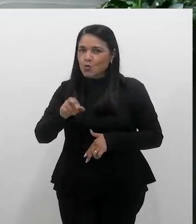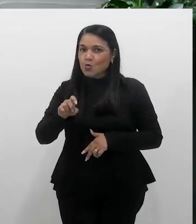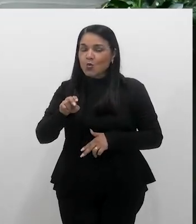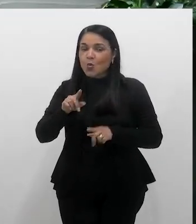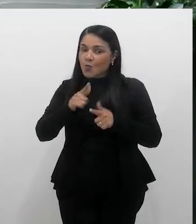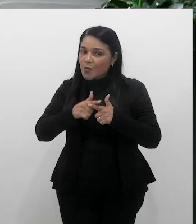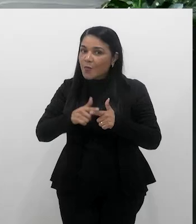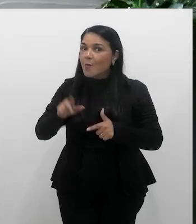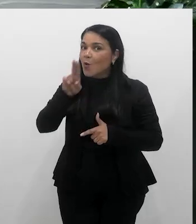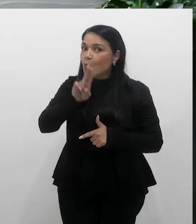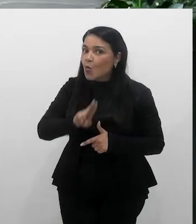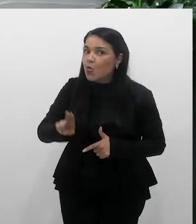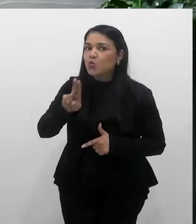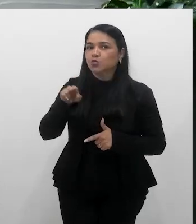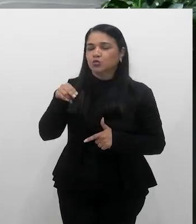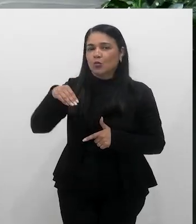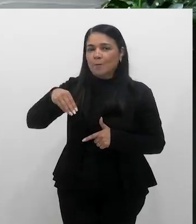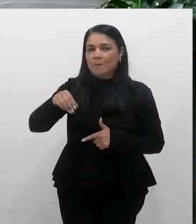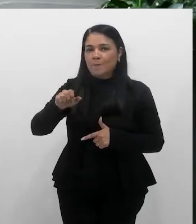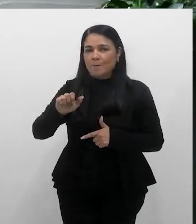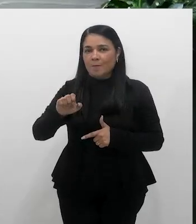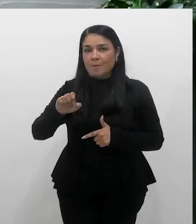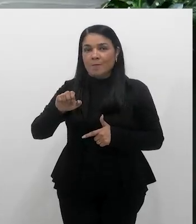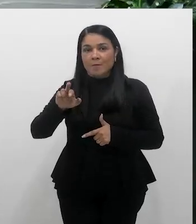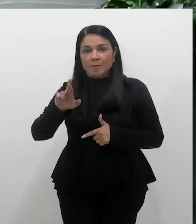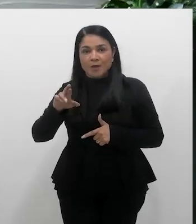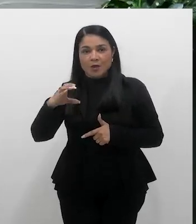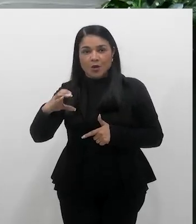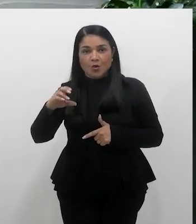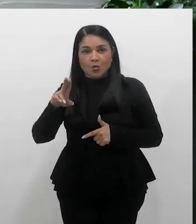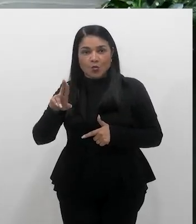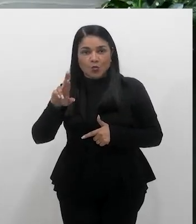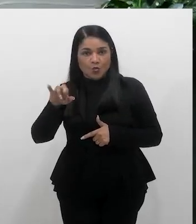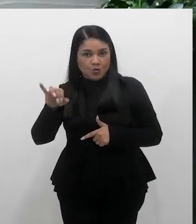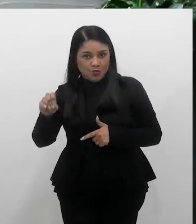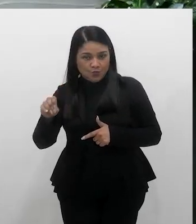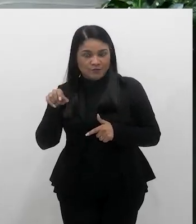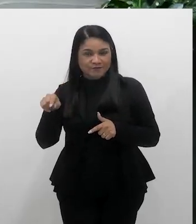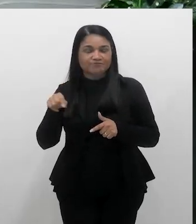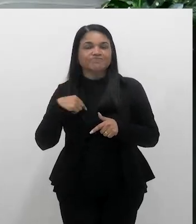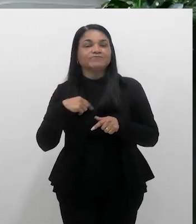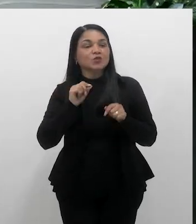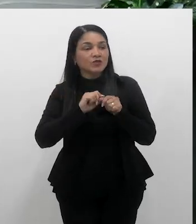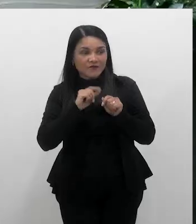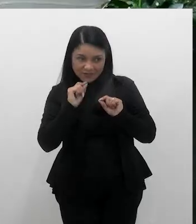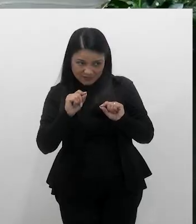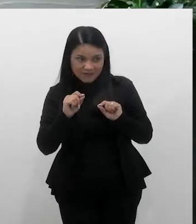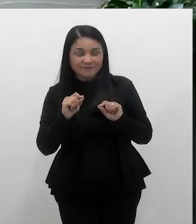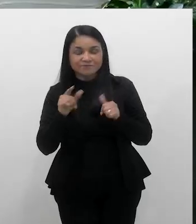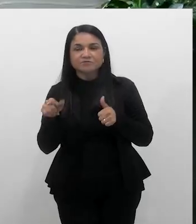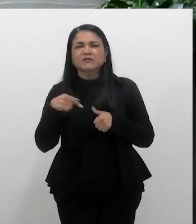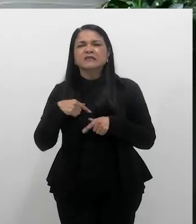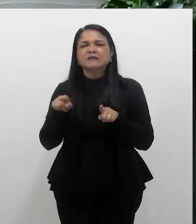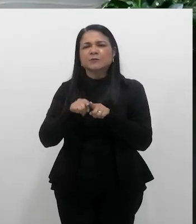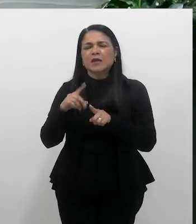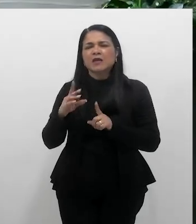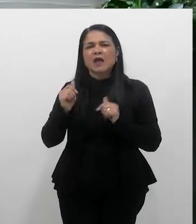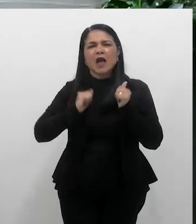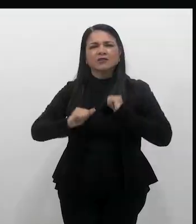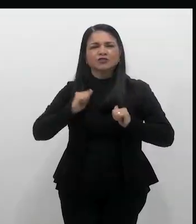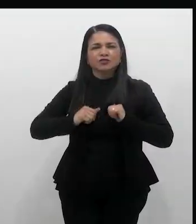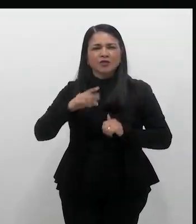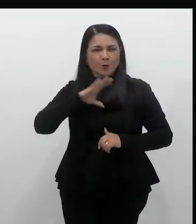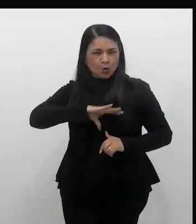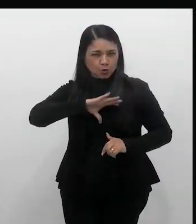Sim, né? claro, Exatamente. Exatamente, é o que a gente faz com isso, né? Você traz também uma artista portuguesa, não é?